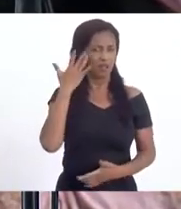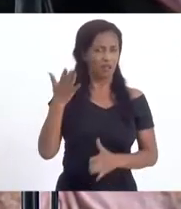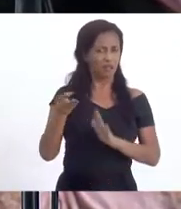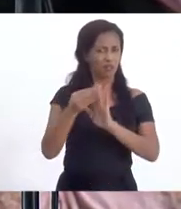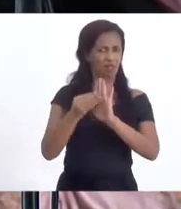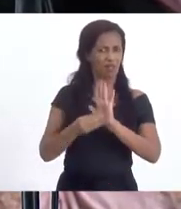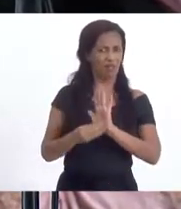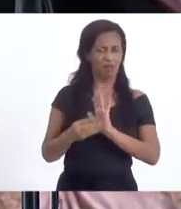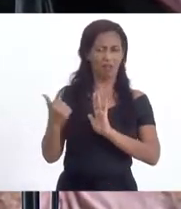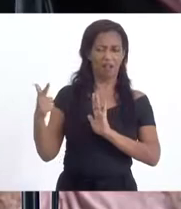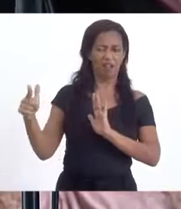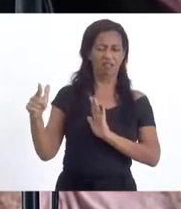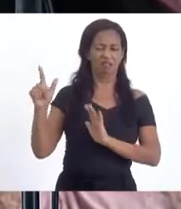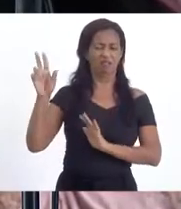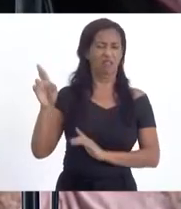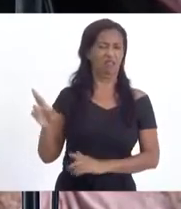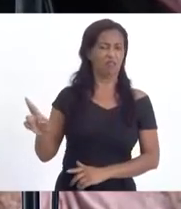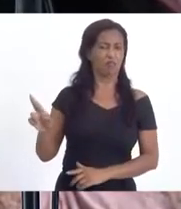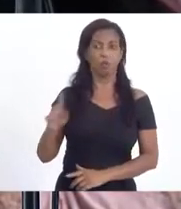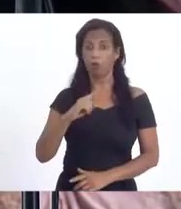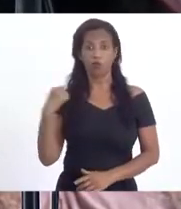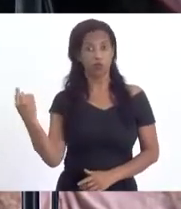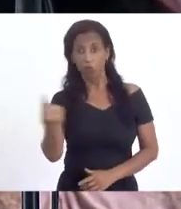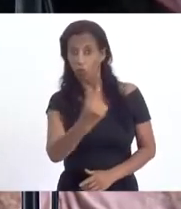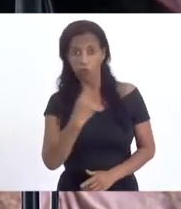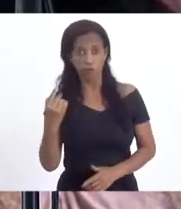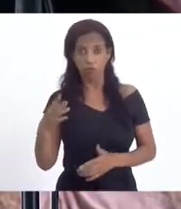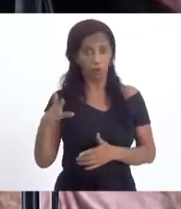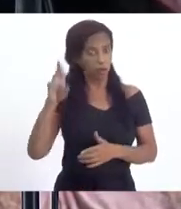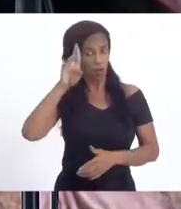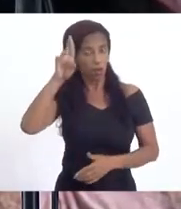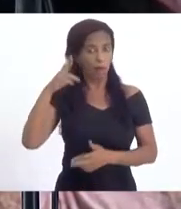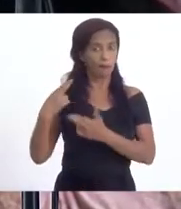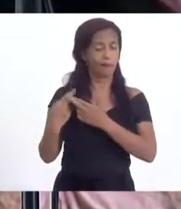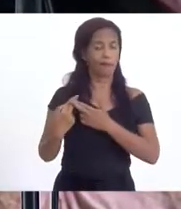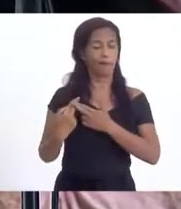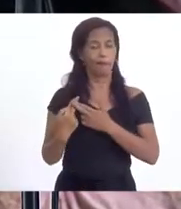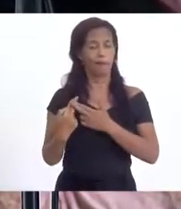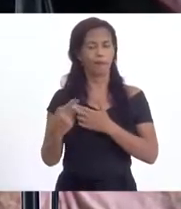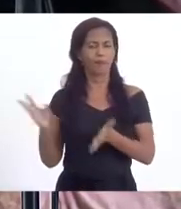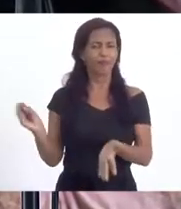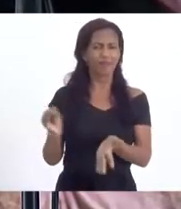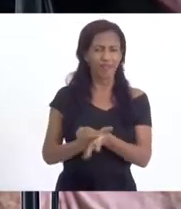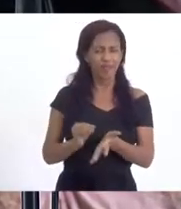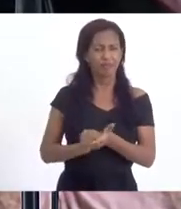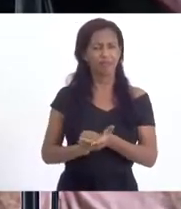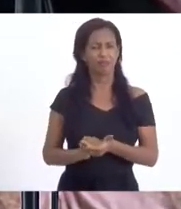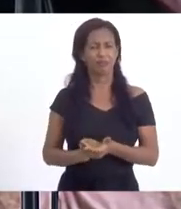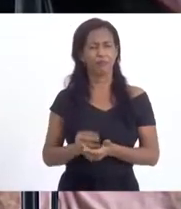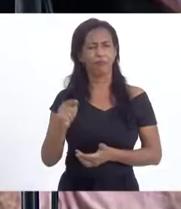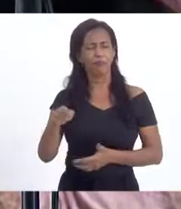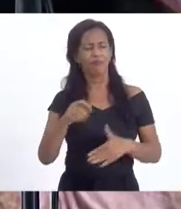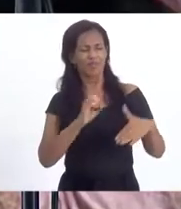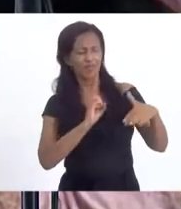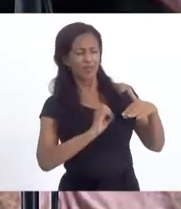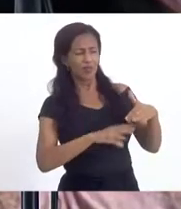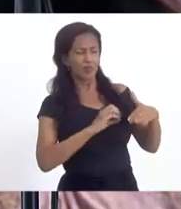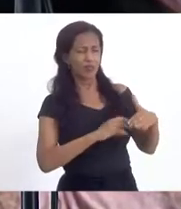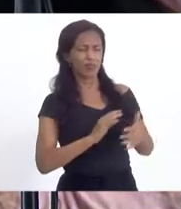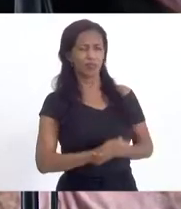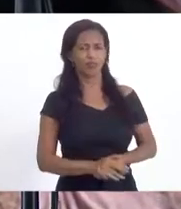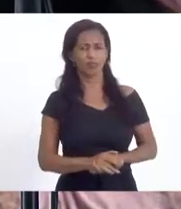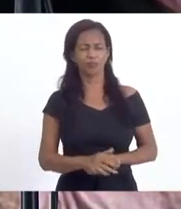do outro. Essa pauta é de todos nós. E que falta que fez, presidente André, este fundo